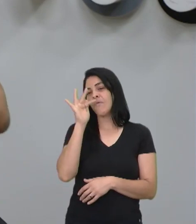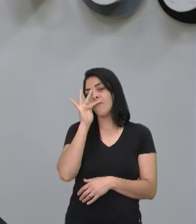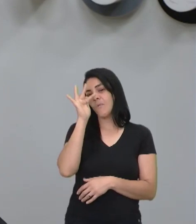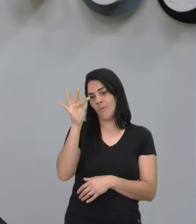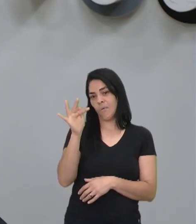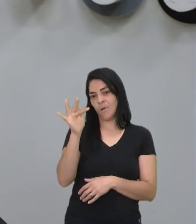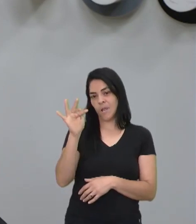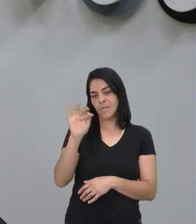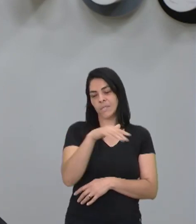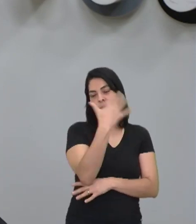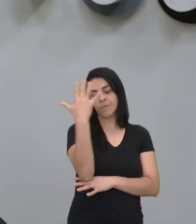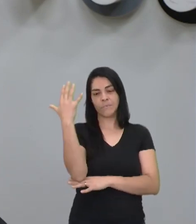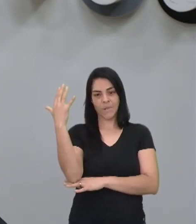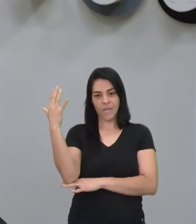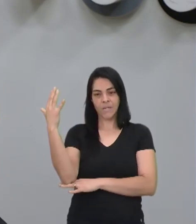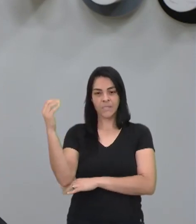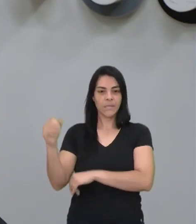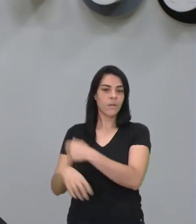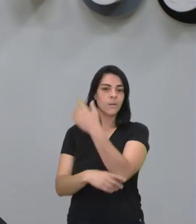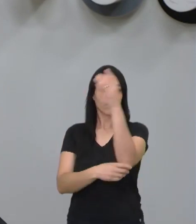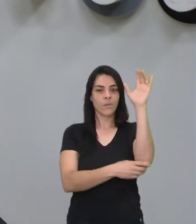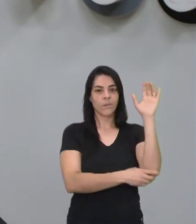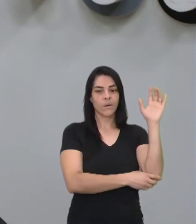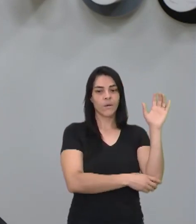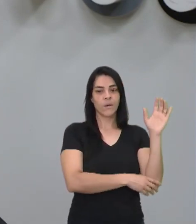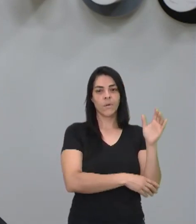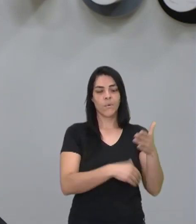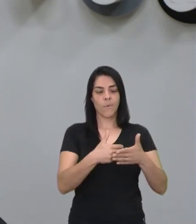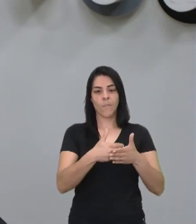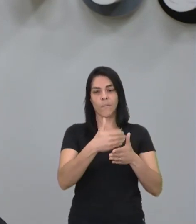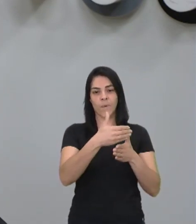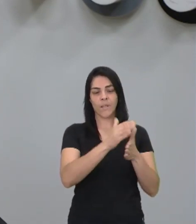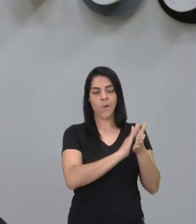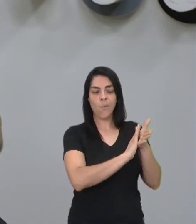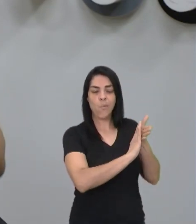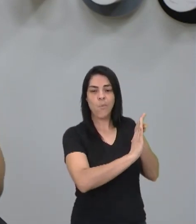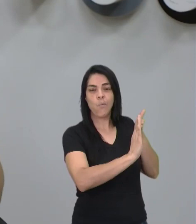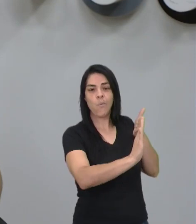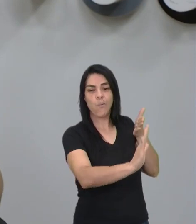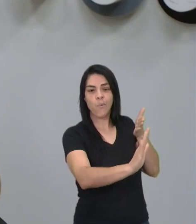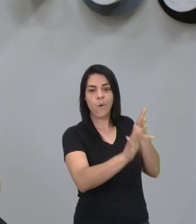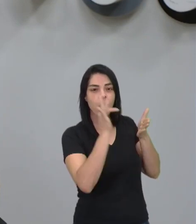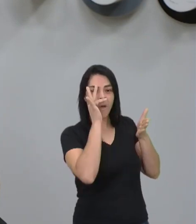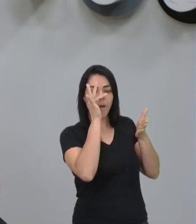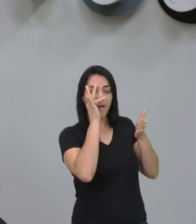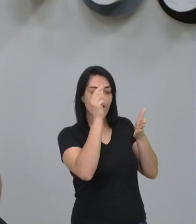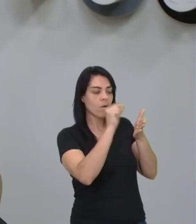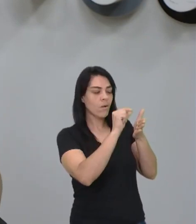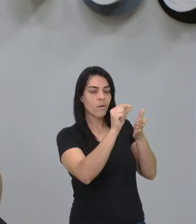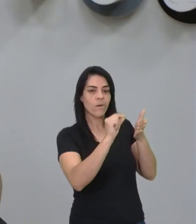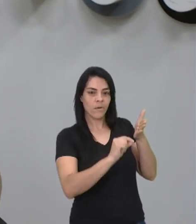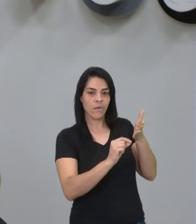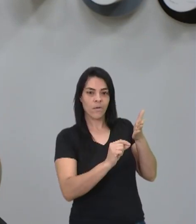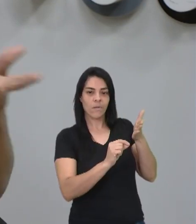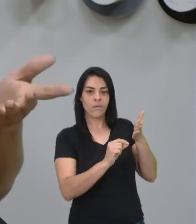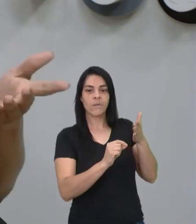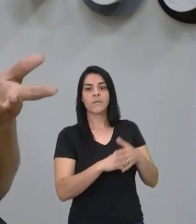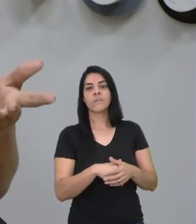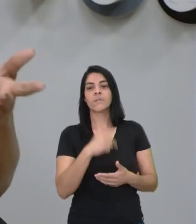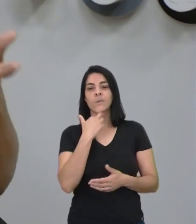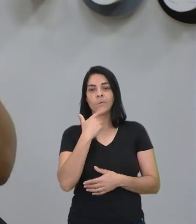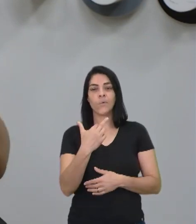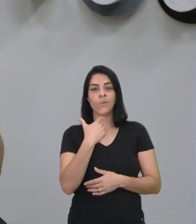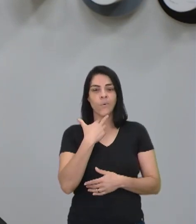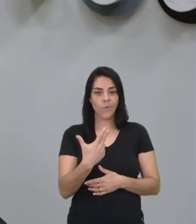a planta, né, em si, em todo o paredão, mas em uma parte do paredão, começou a aparecer clorose. Como é que eu descobri